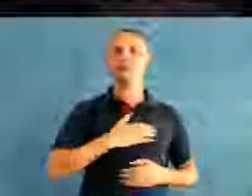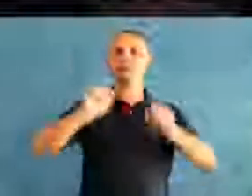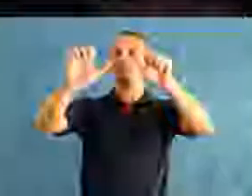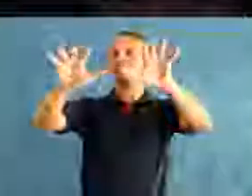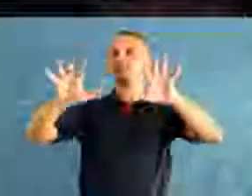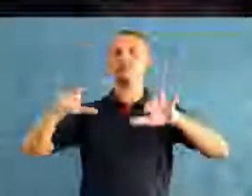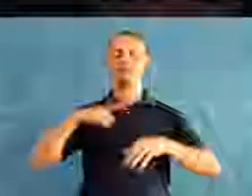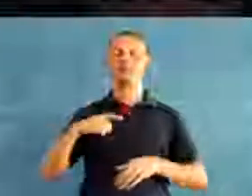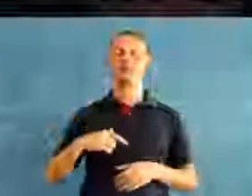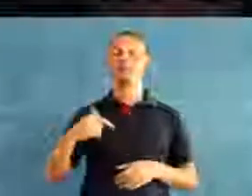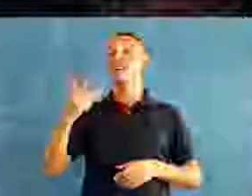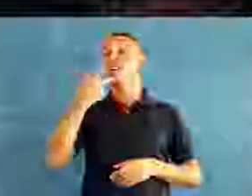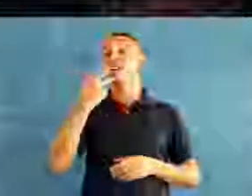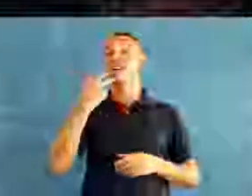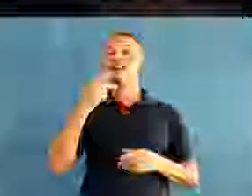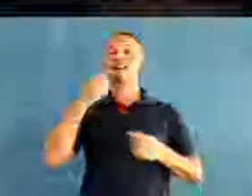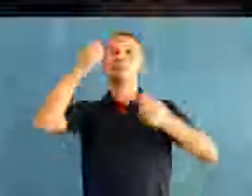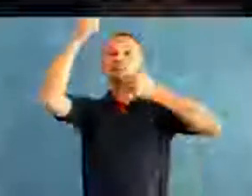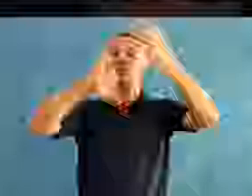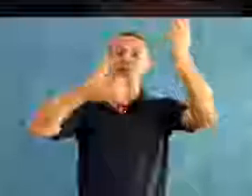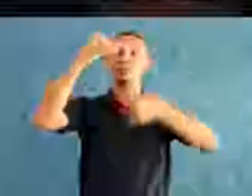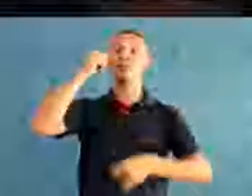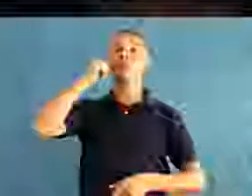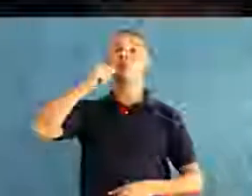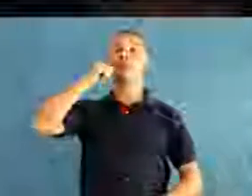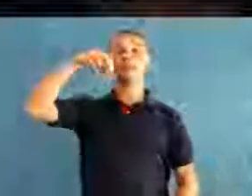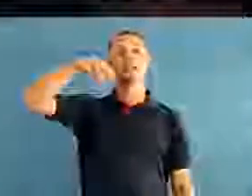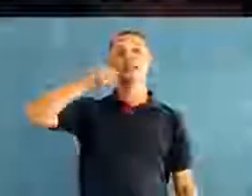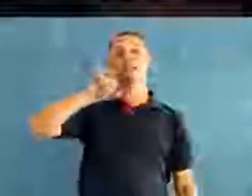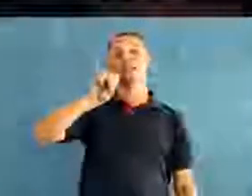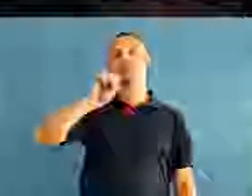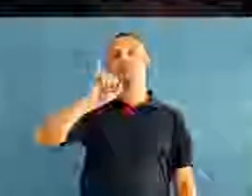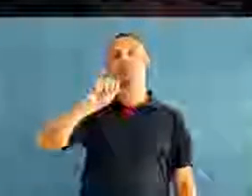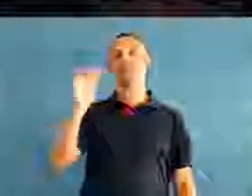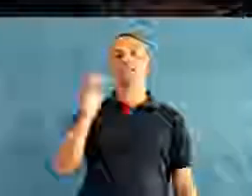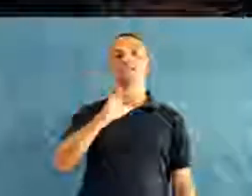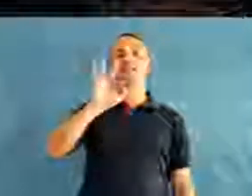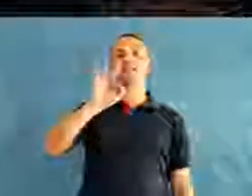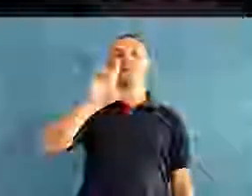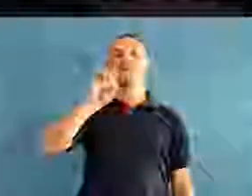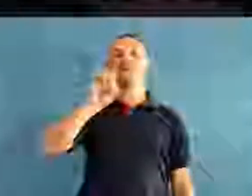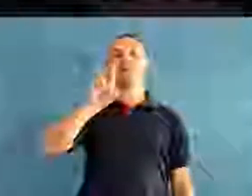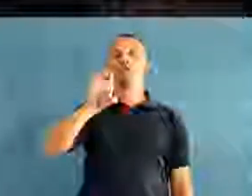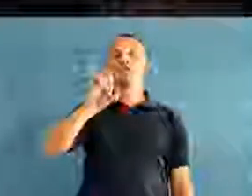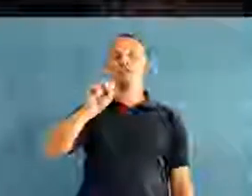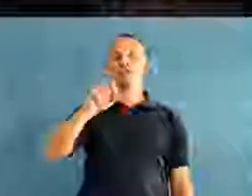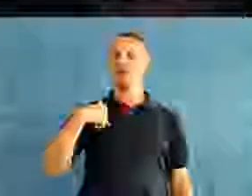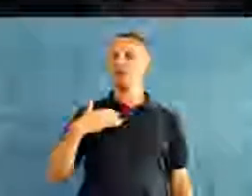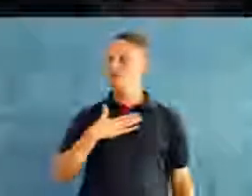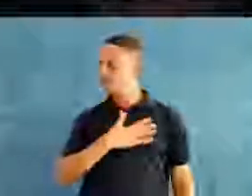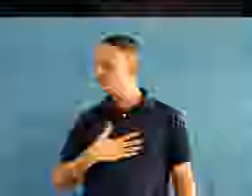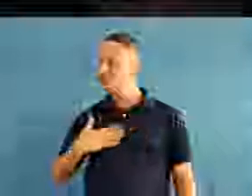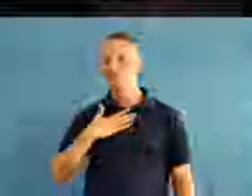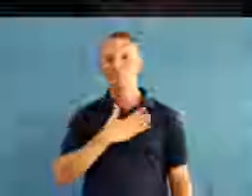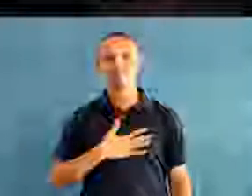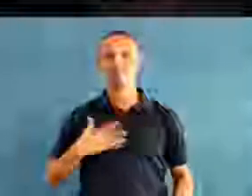Falar de Nísia Floresta é sempre um prazer para mim. Nos tempos, né, nesses tempos em que somos